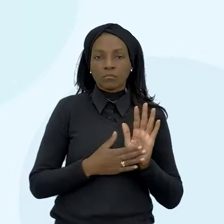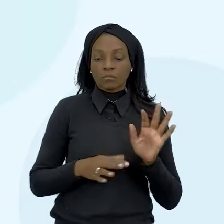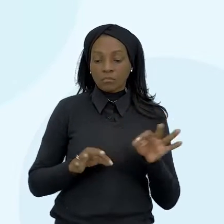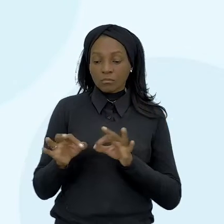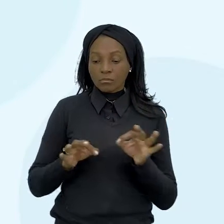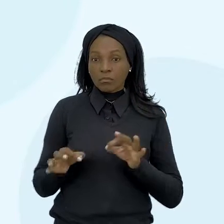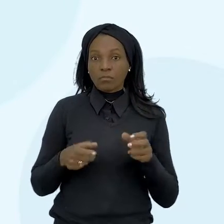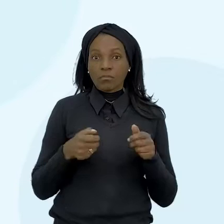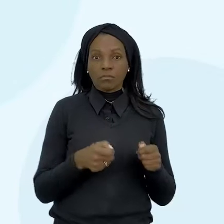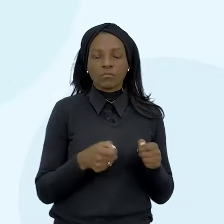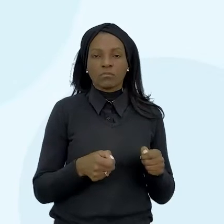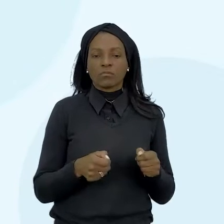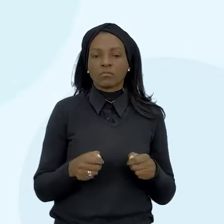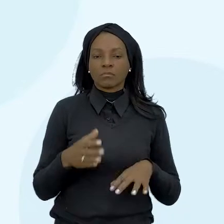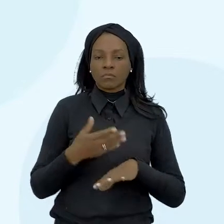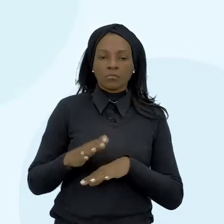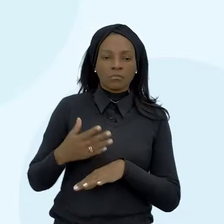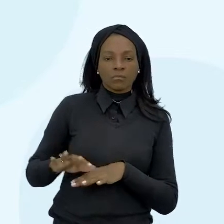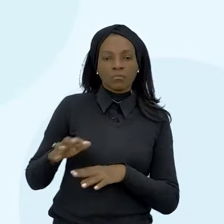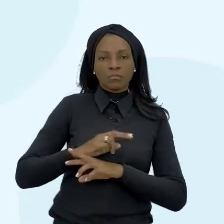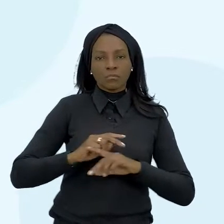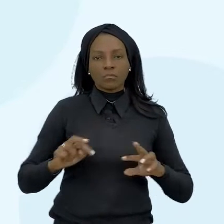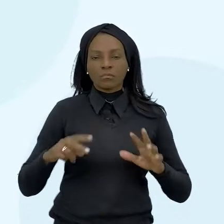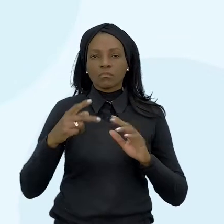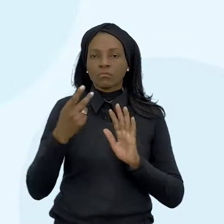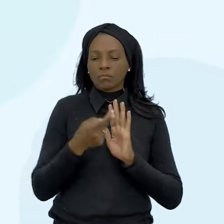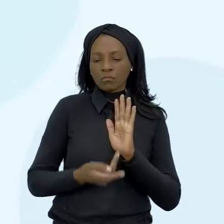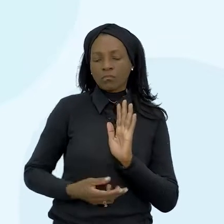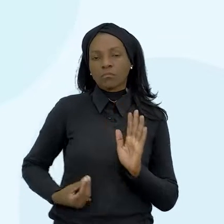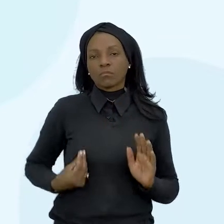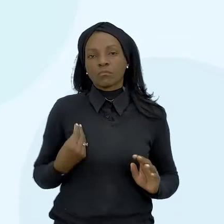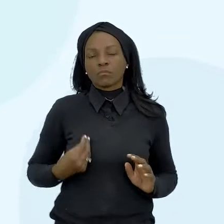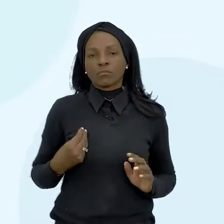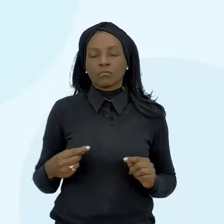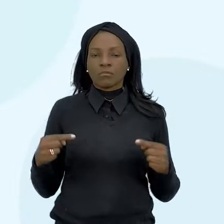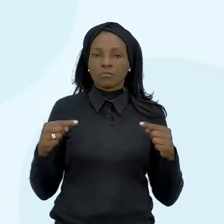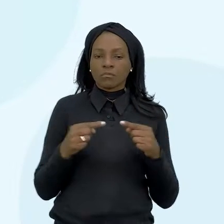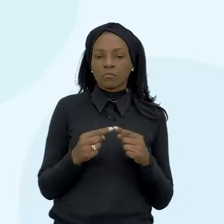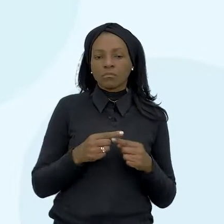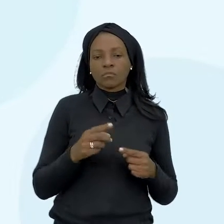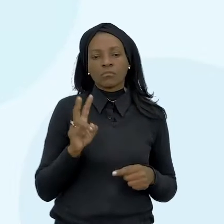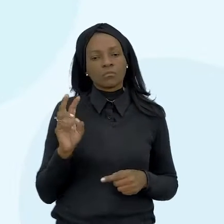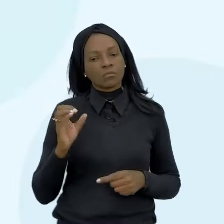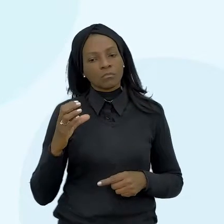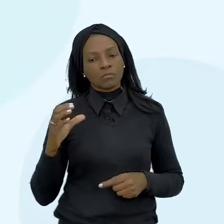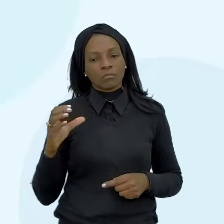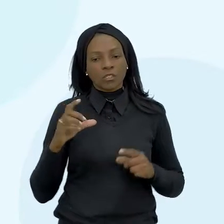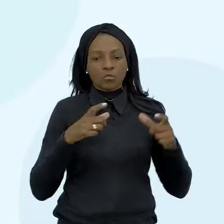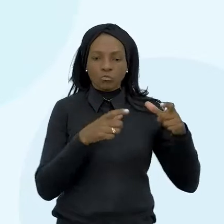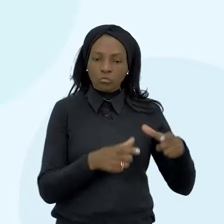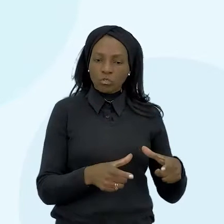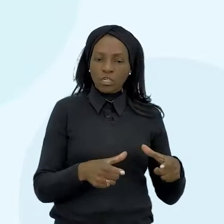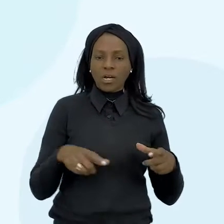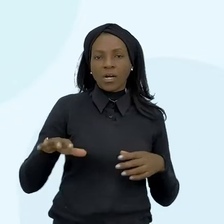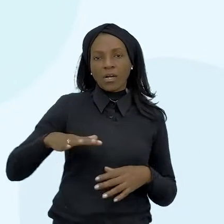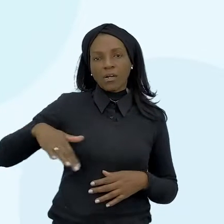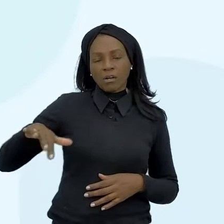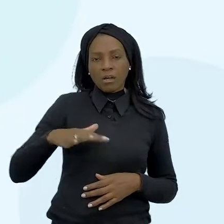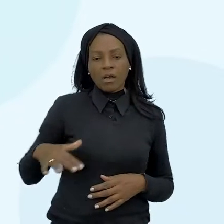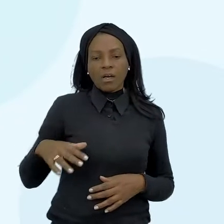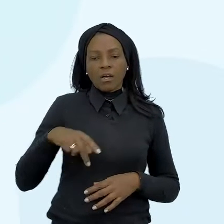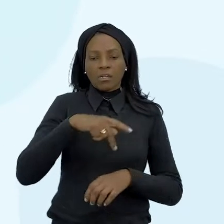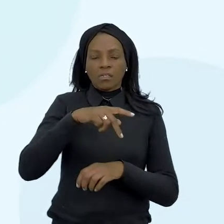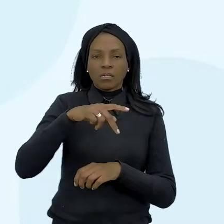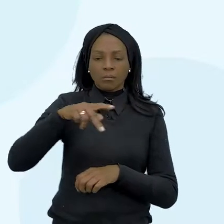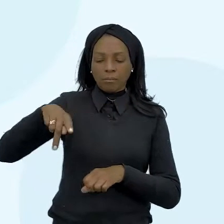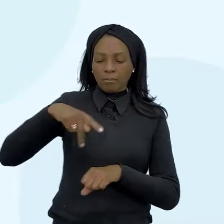concretas articuladas com um projeto de vida em âmbito local, regional, nacional